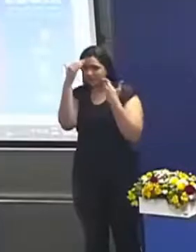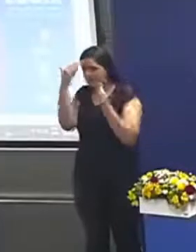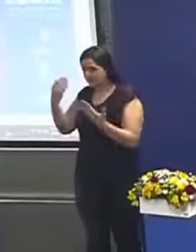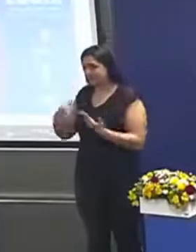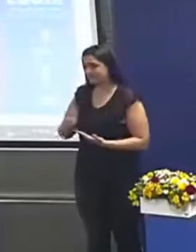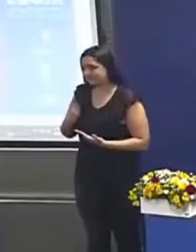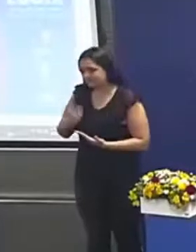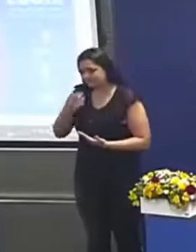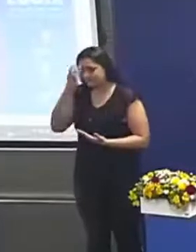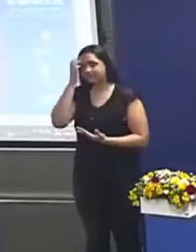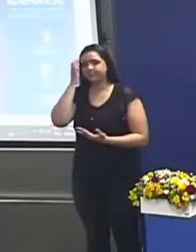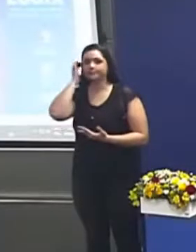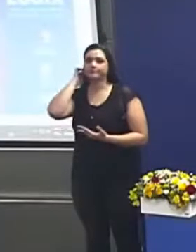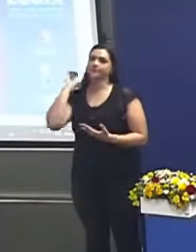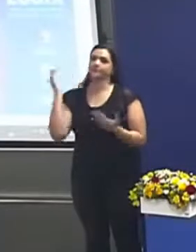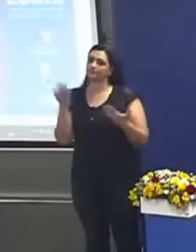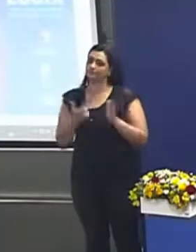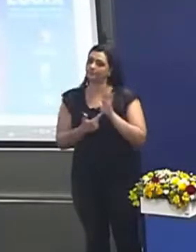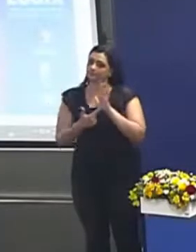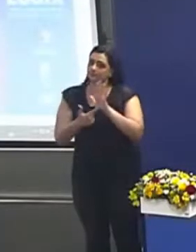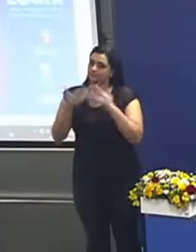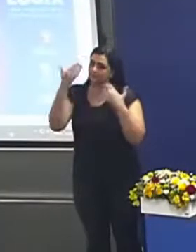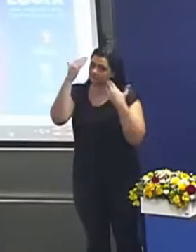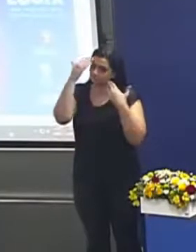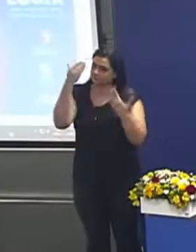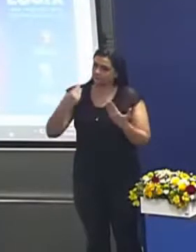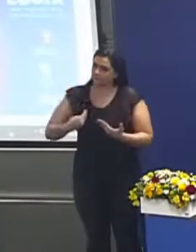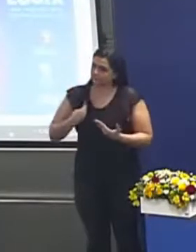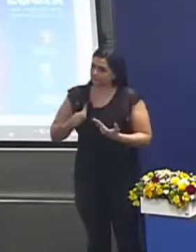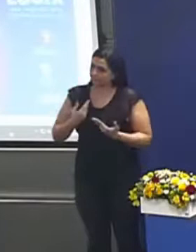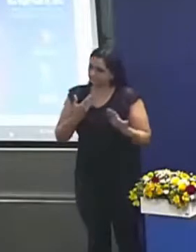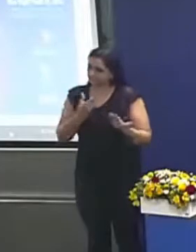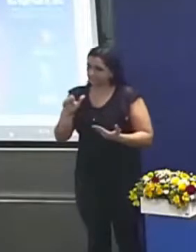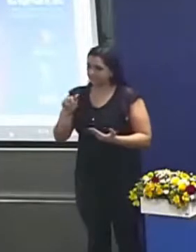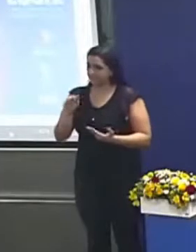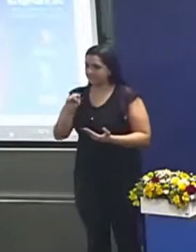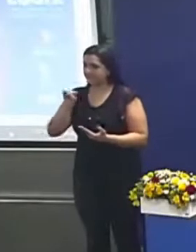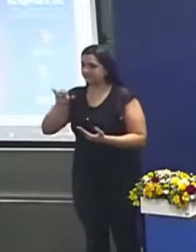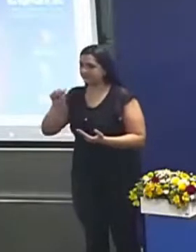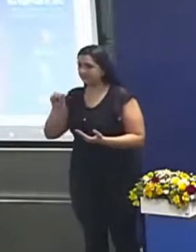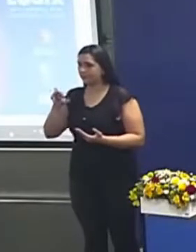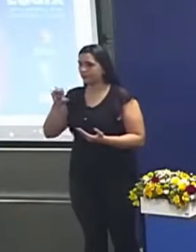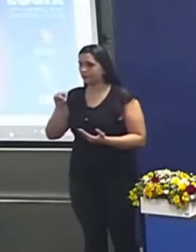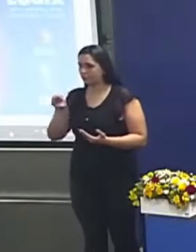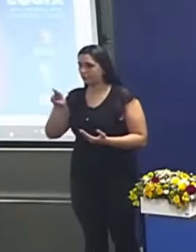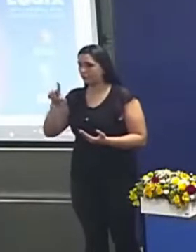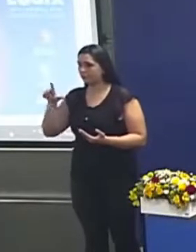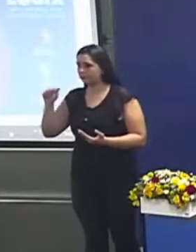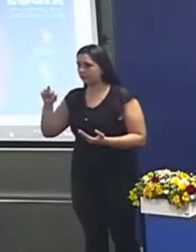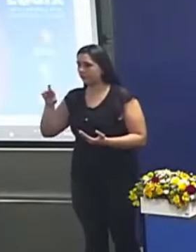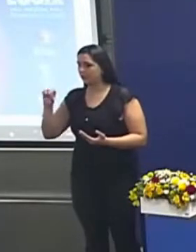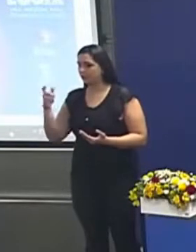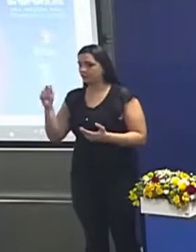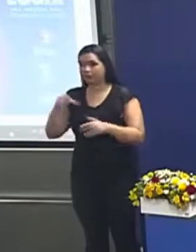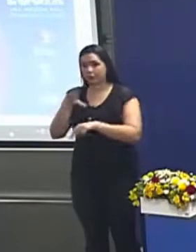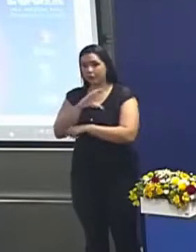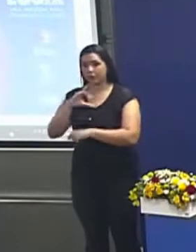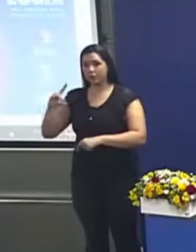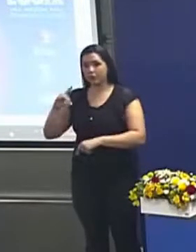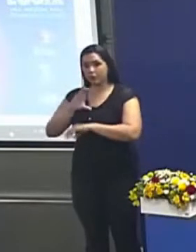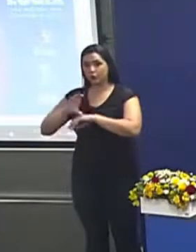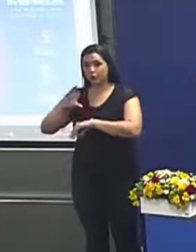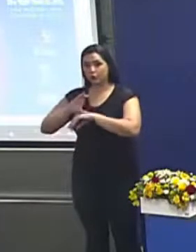pela presença. Registramos e agradecemos a presença da senhora Cássia Souza Rocha, coordenadora do curso de